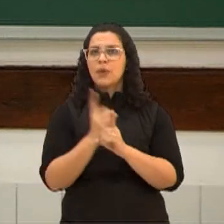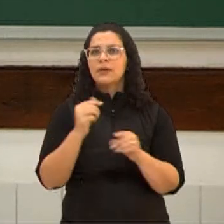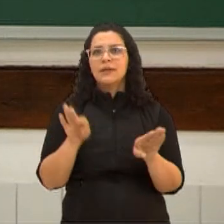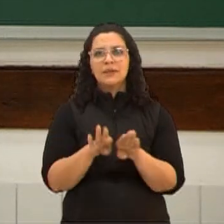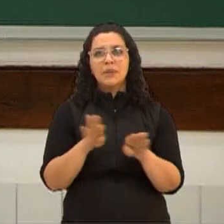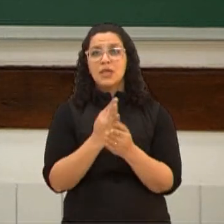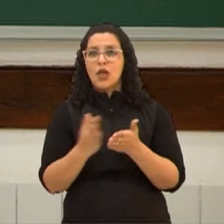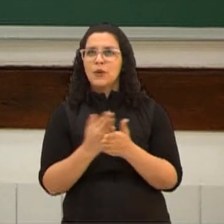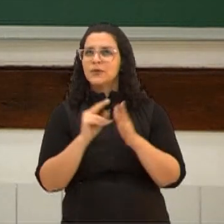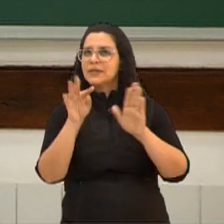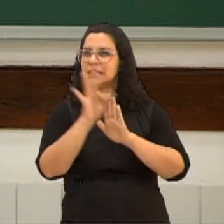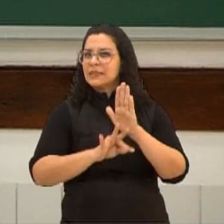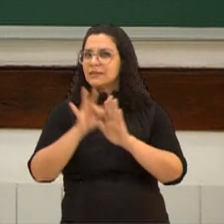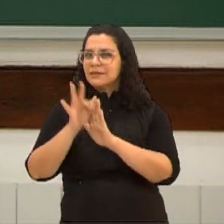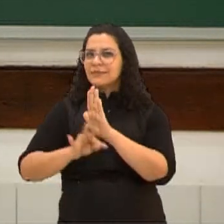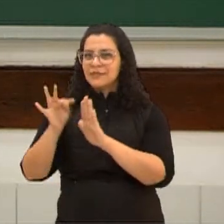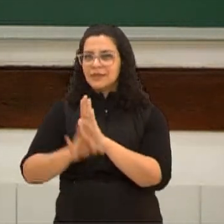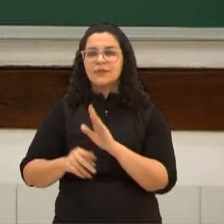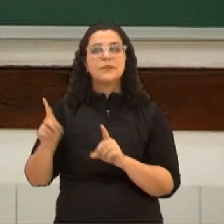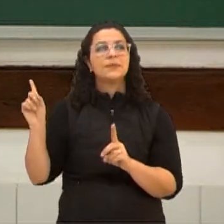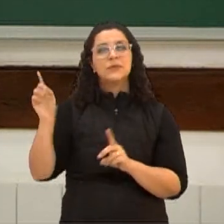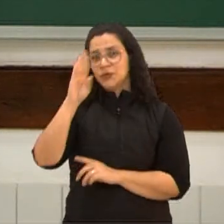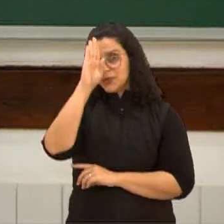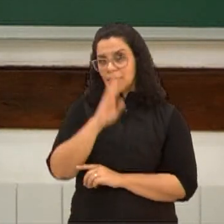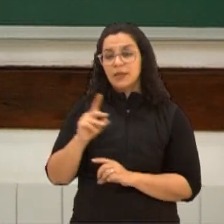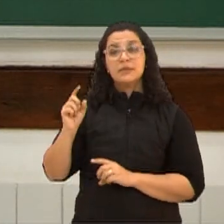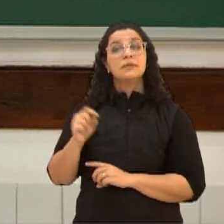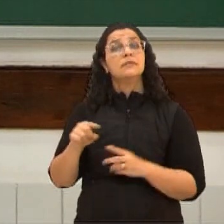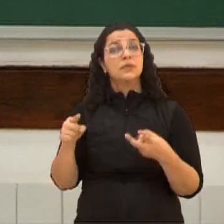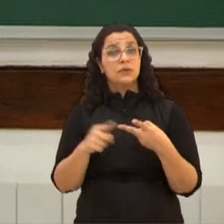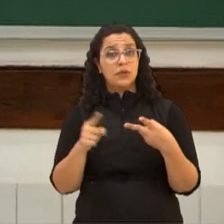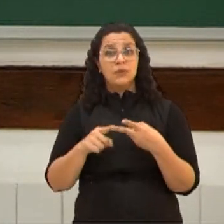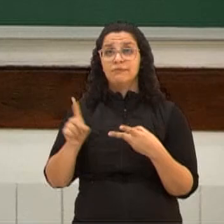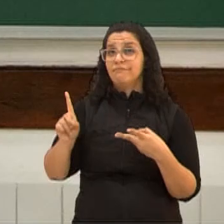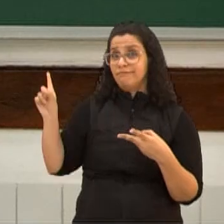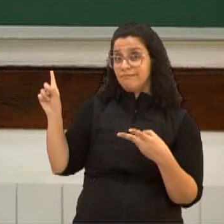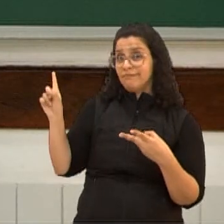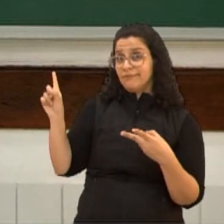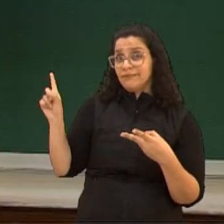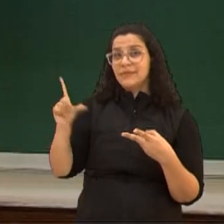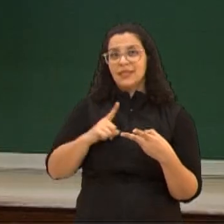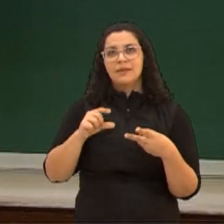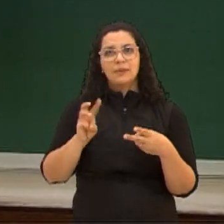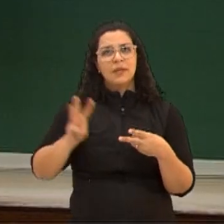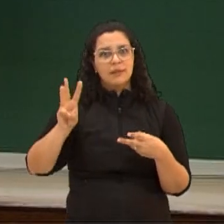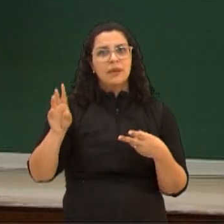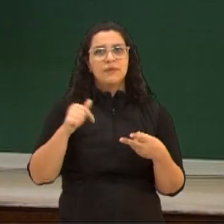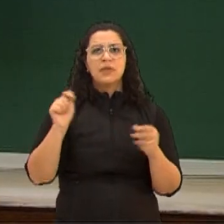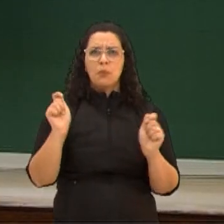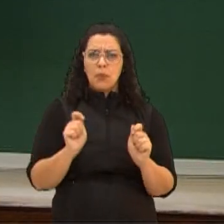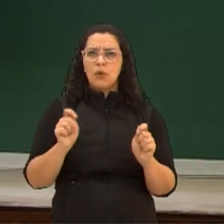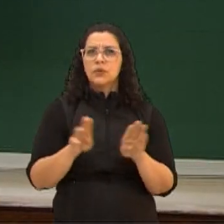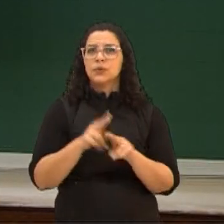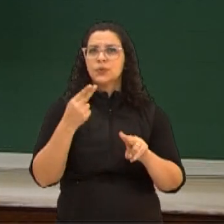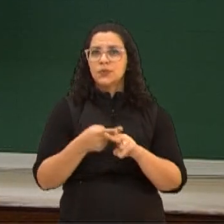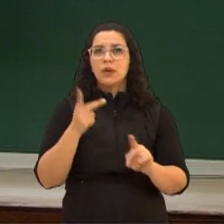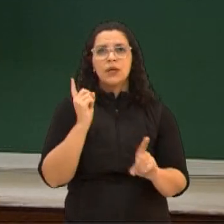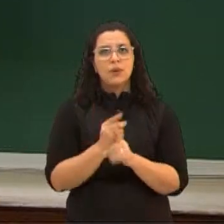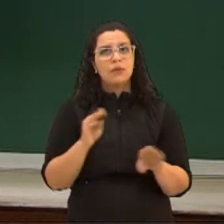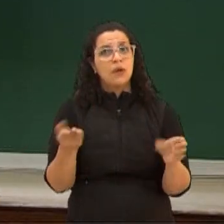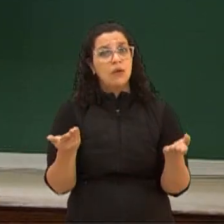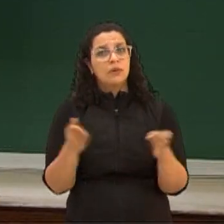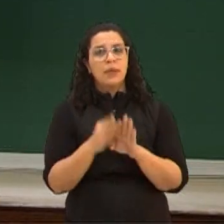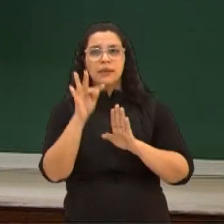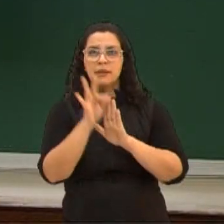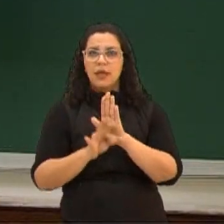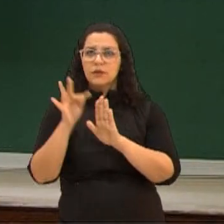encontrar alguns textos ali que são gratuitos. E, claro, o domíniopublico.gov.br, que você encontra